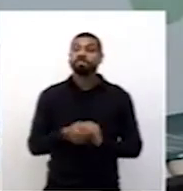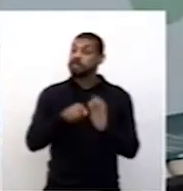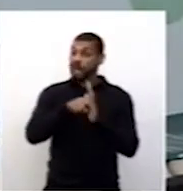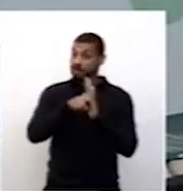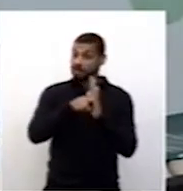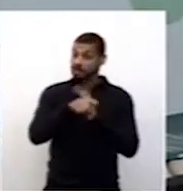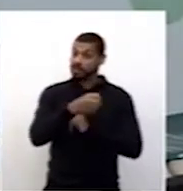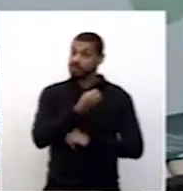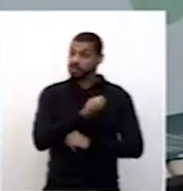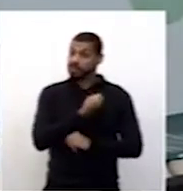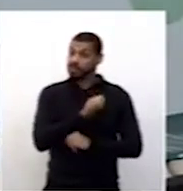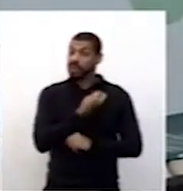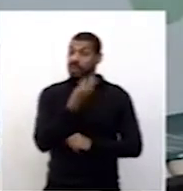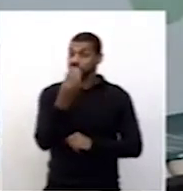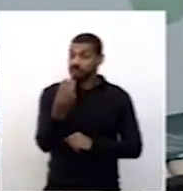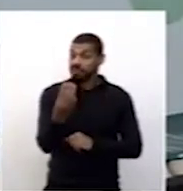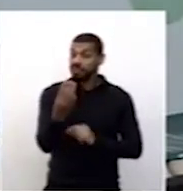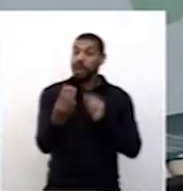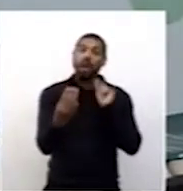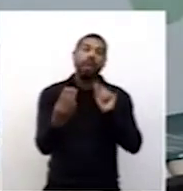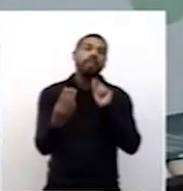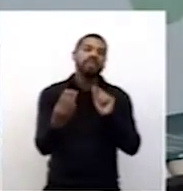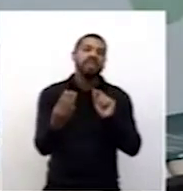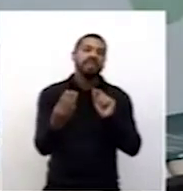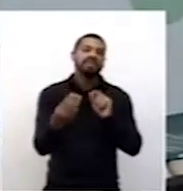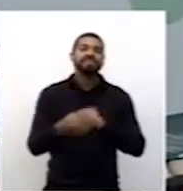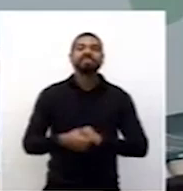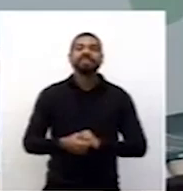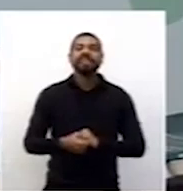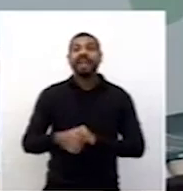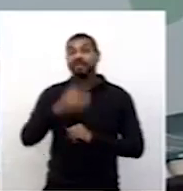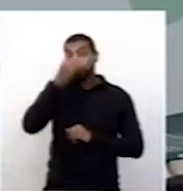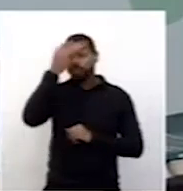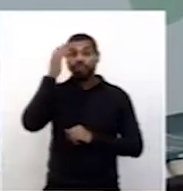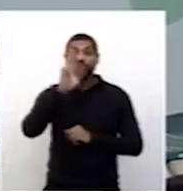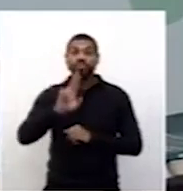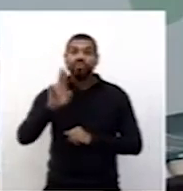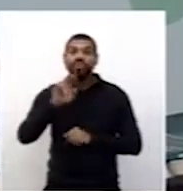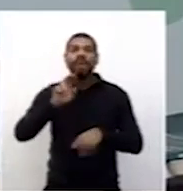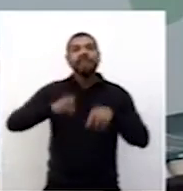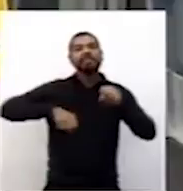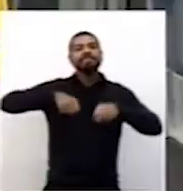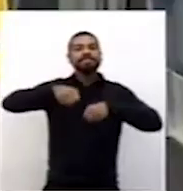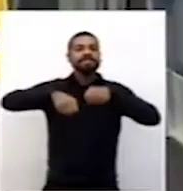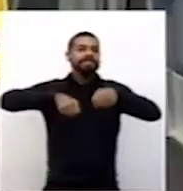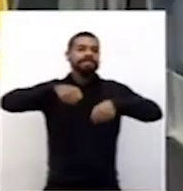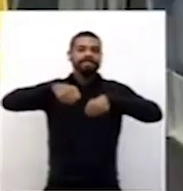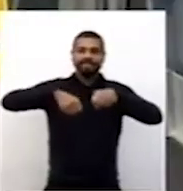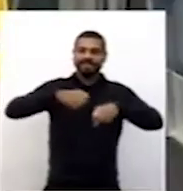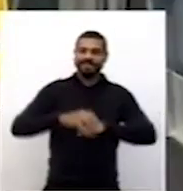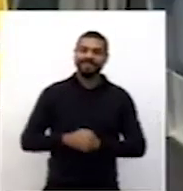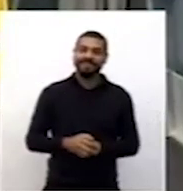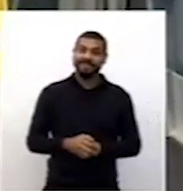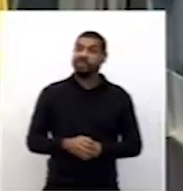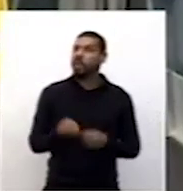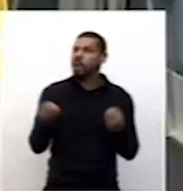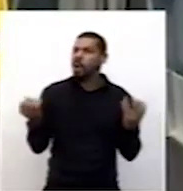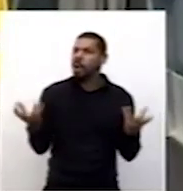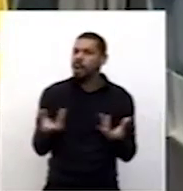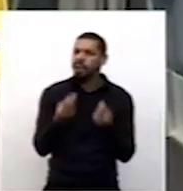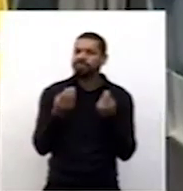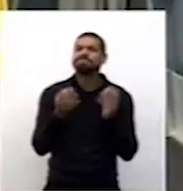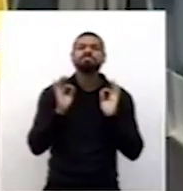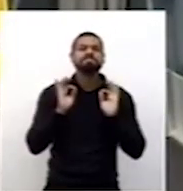terceira solução, para a terceira que seria a solução, ela está dizendo para as pessoas usarem mais bicicletas. Oh, ótimas sugestões,